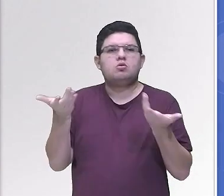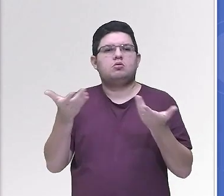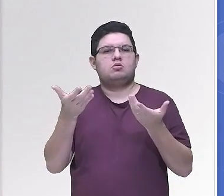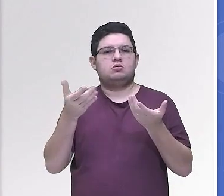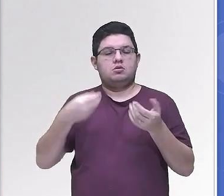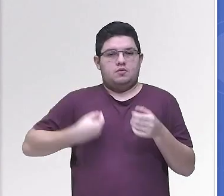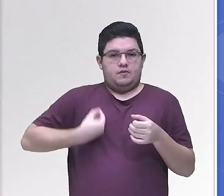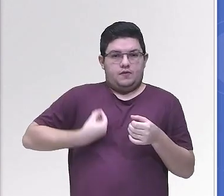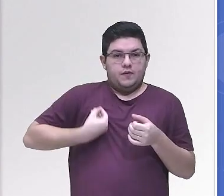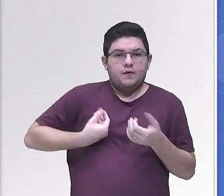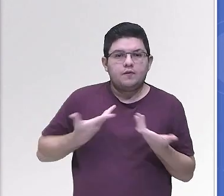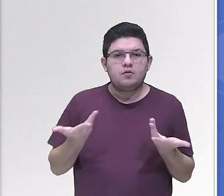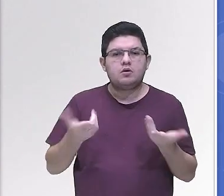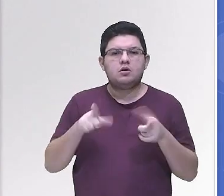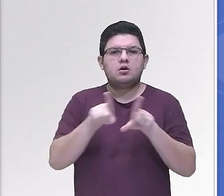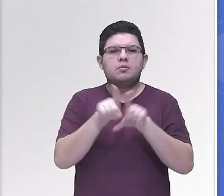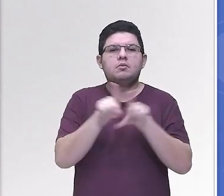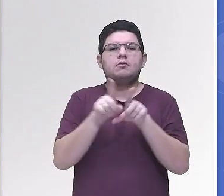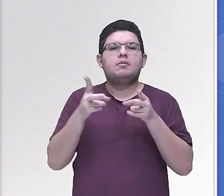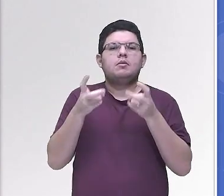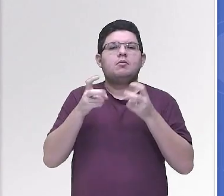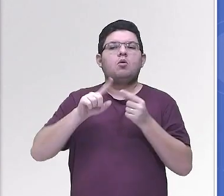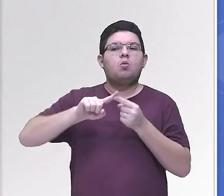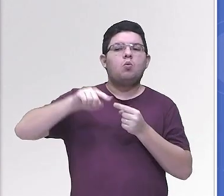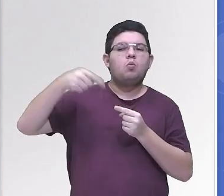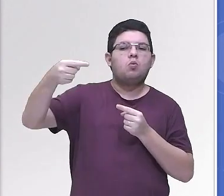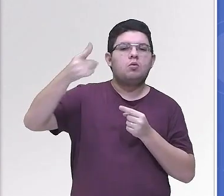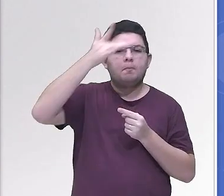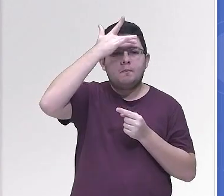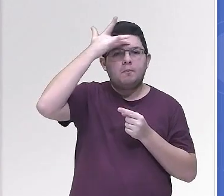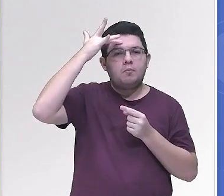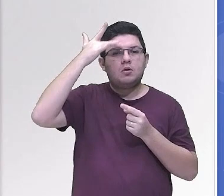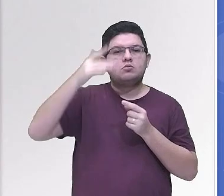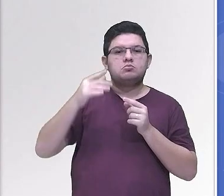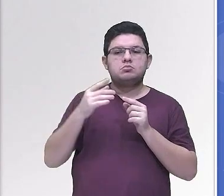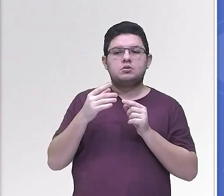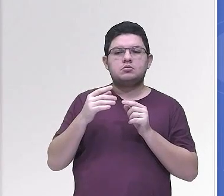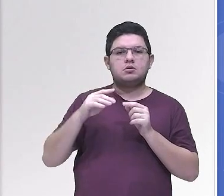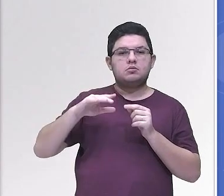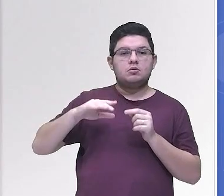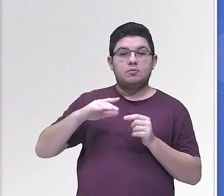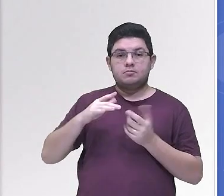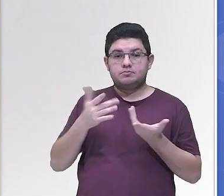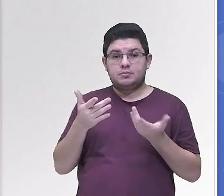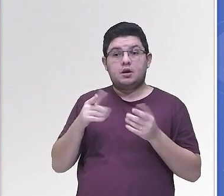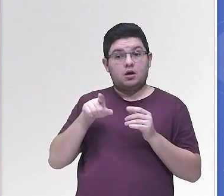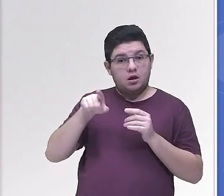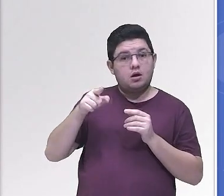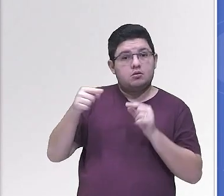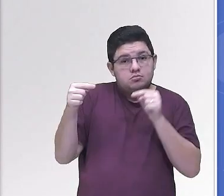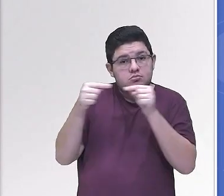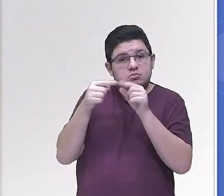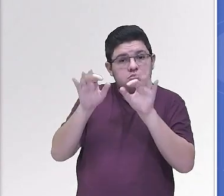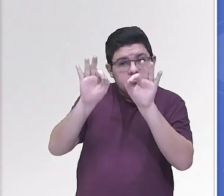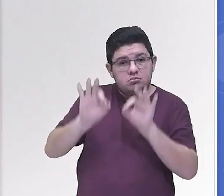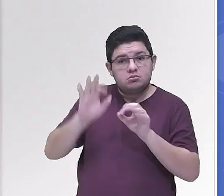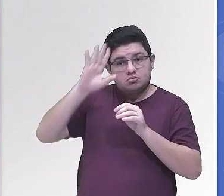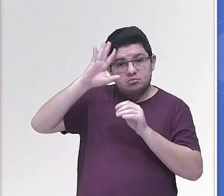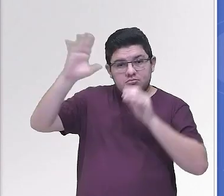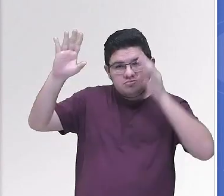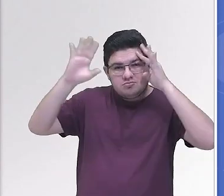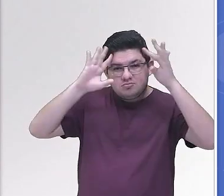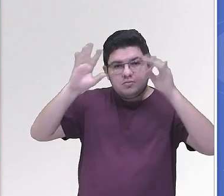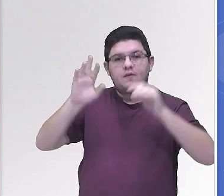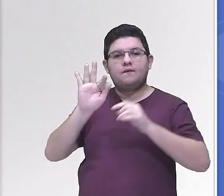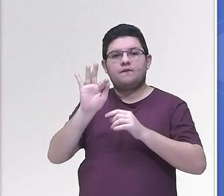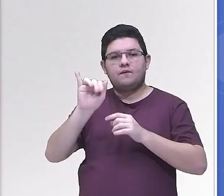do perceber o outro que está aí próximo da gente. Essa é a ideia da filosofia. Vamos começar a entender um pouco essa